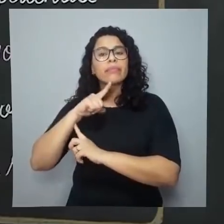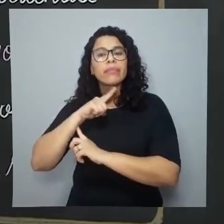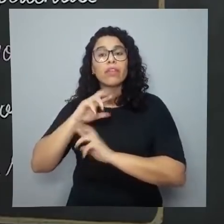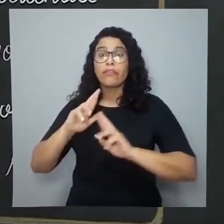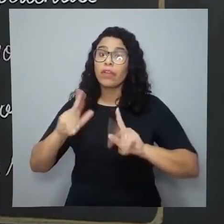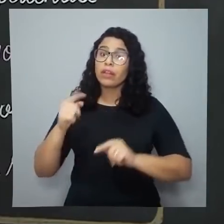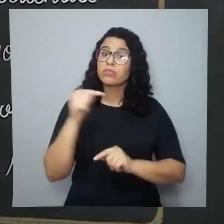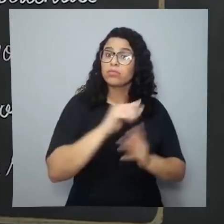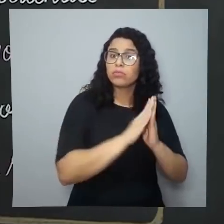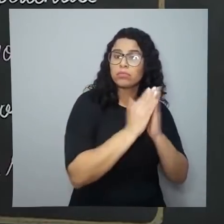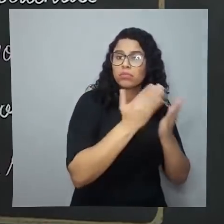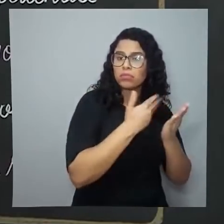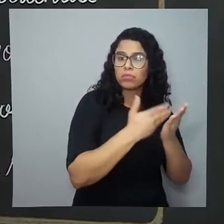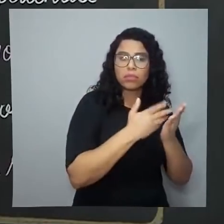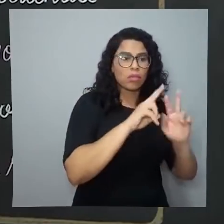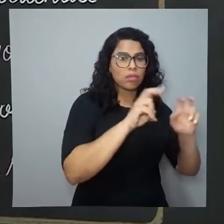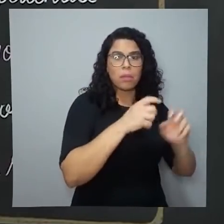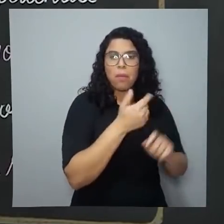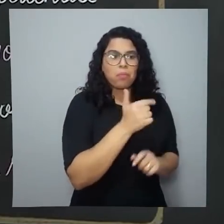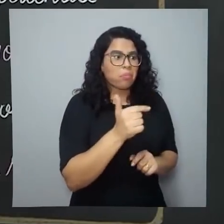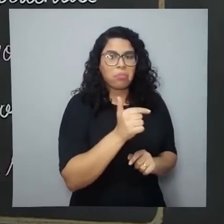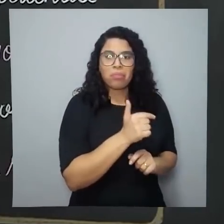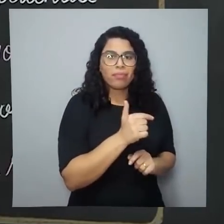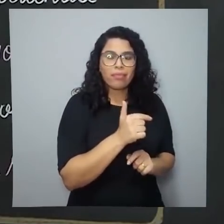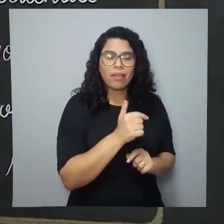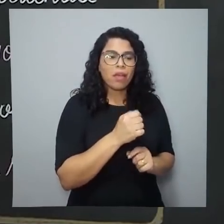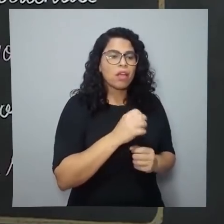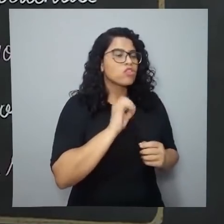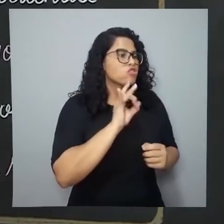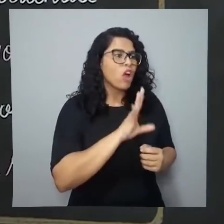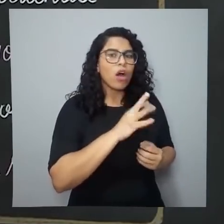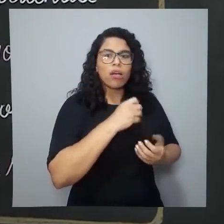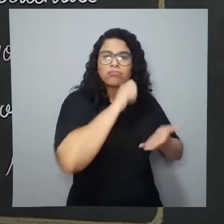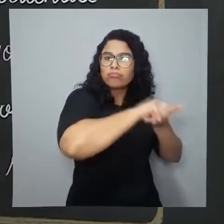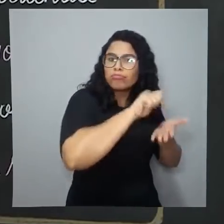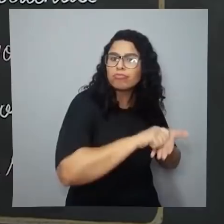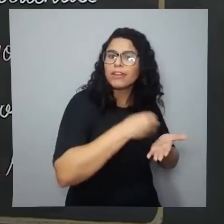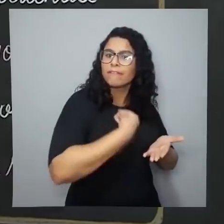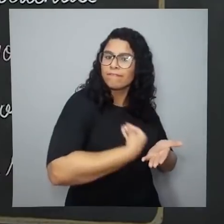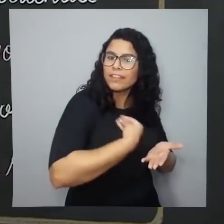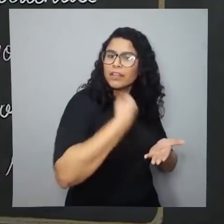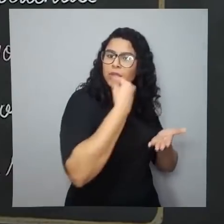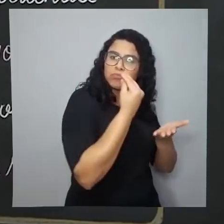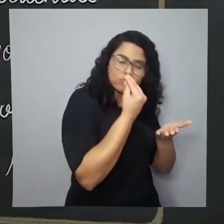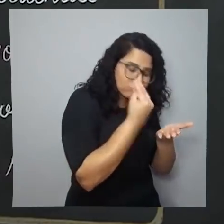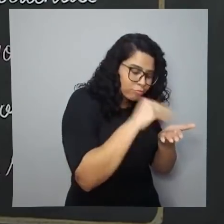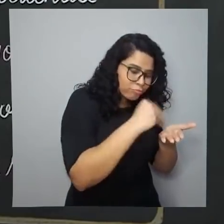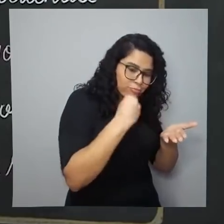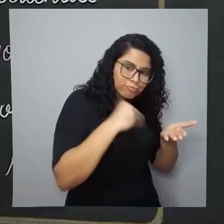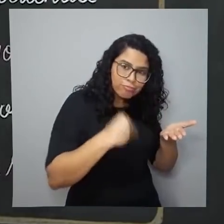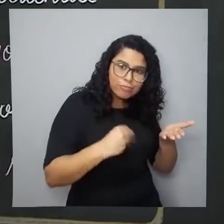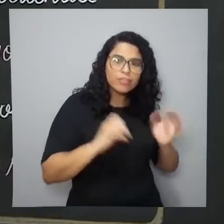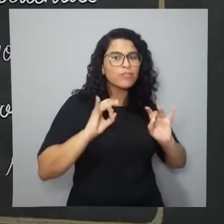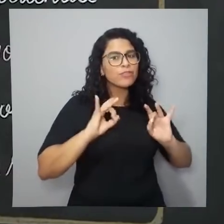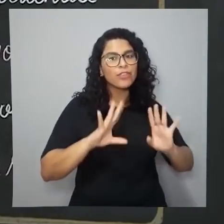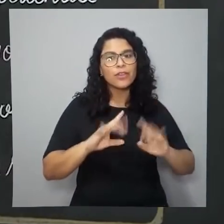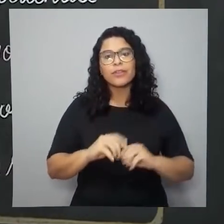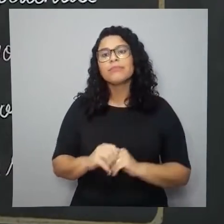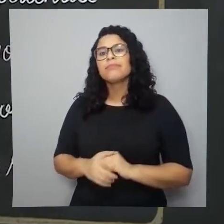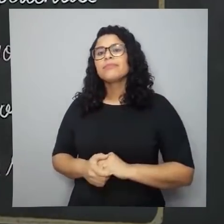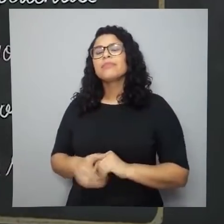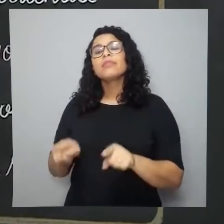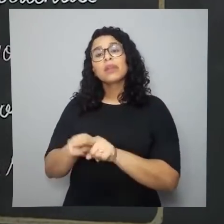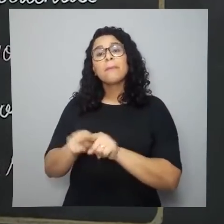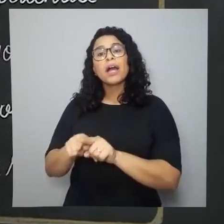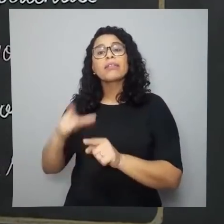Diferente do diário, que às vezes o tema não está tão claro, né? É só um desabafo mesmo. Hoje você quer escrever sobre você e colocar para fora todas as suas emoções. Há uma